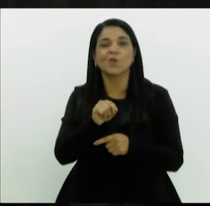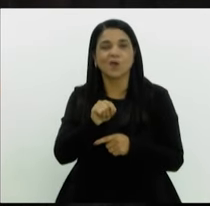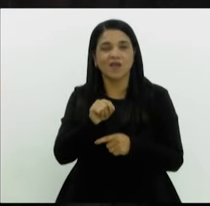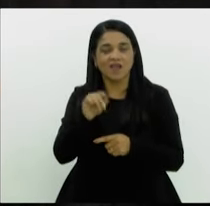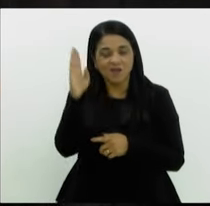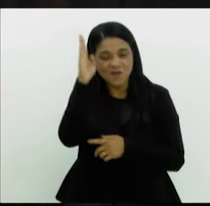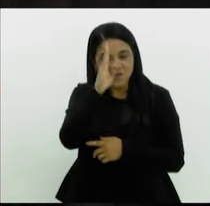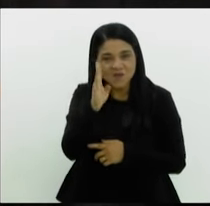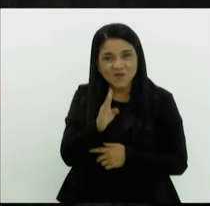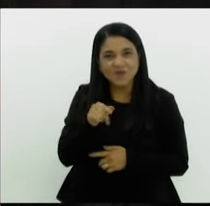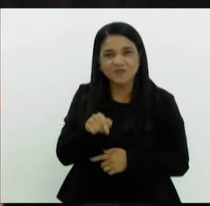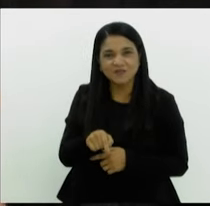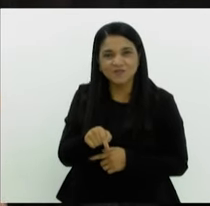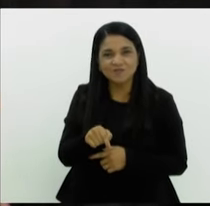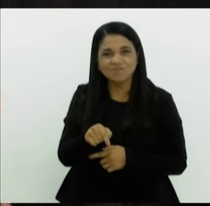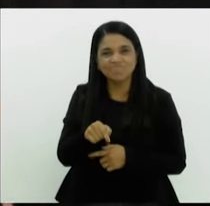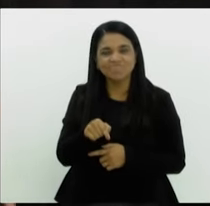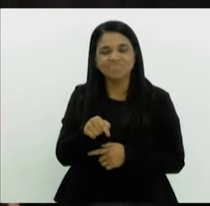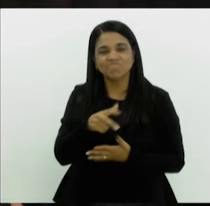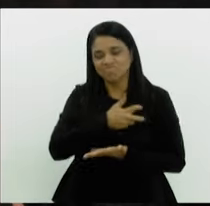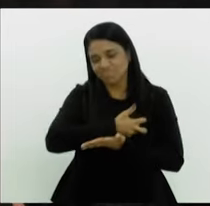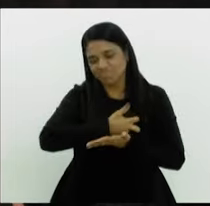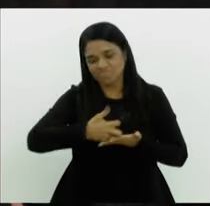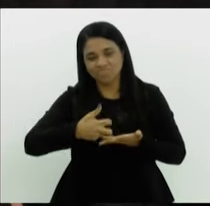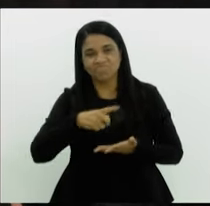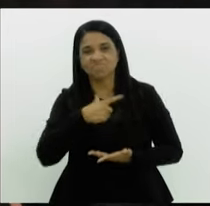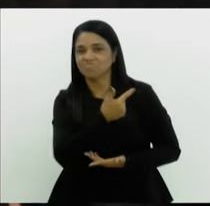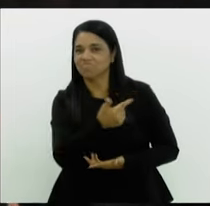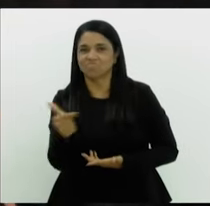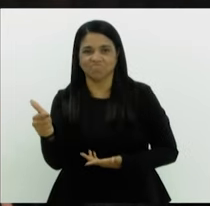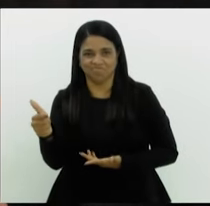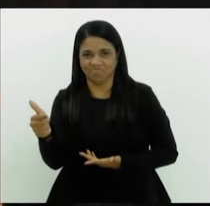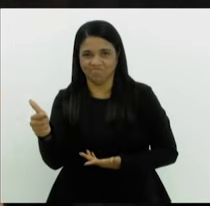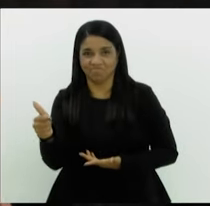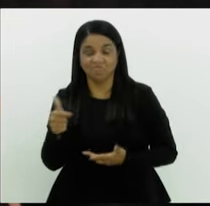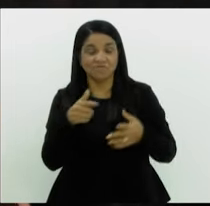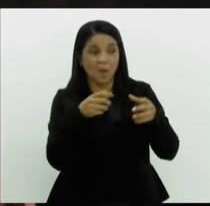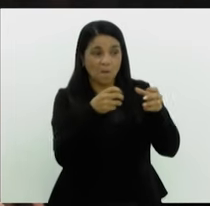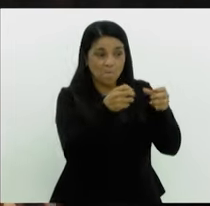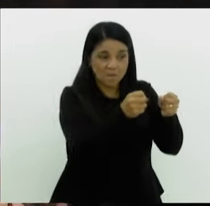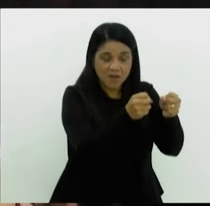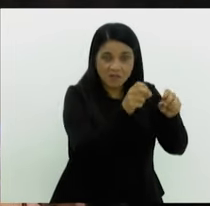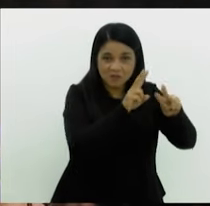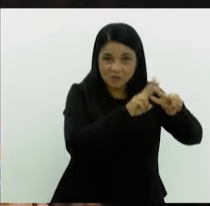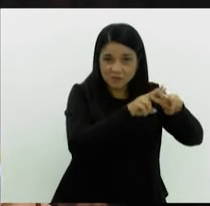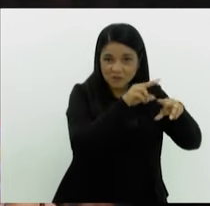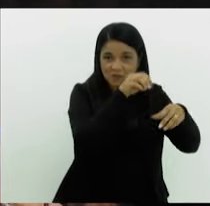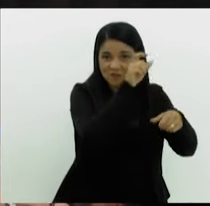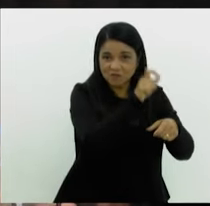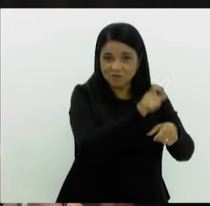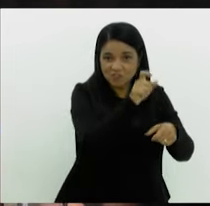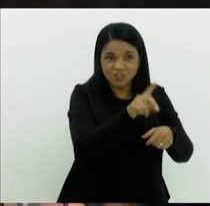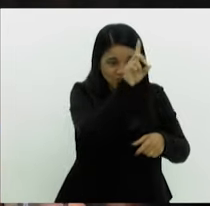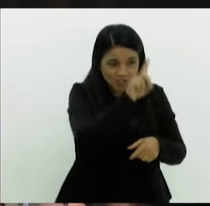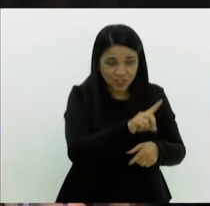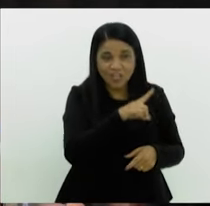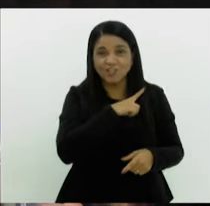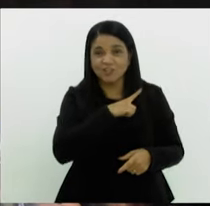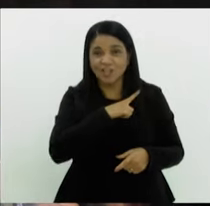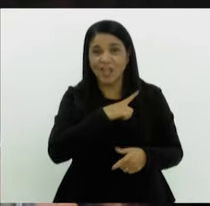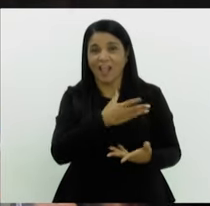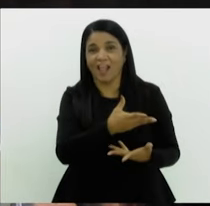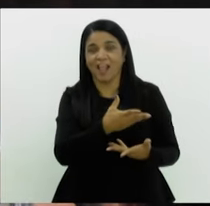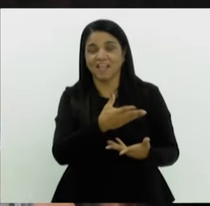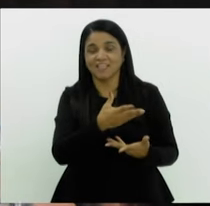considerado o país da impunidade, onde os presos estão cheios de direitos, de